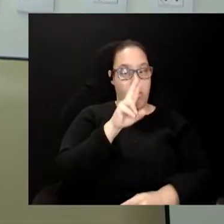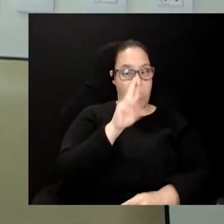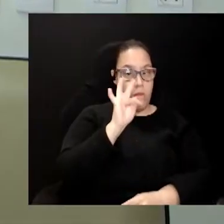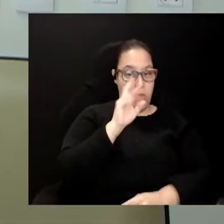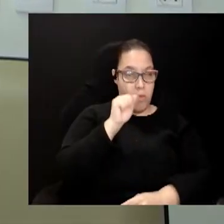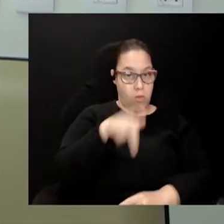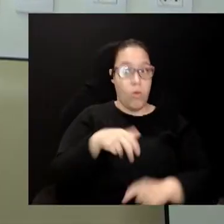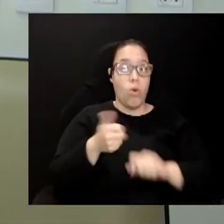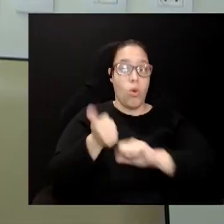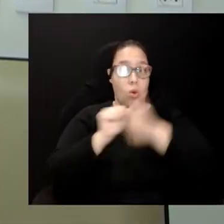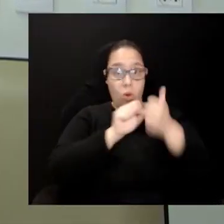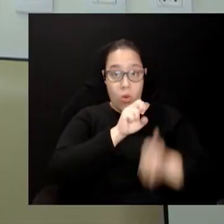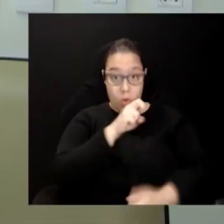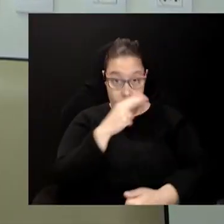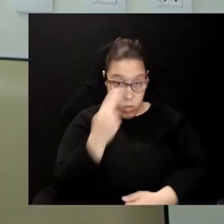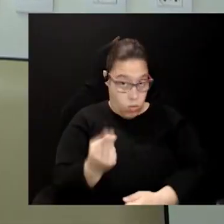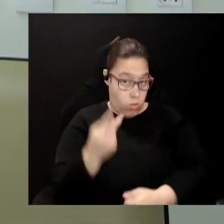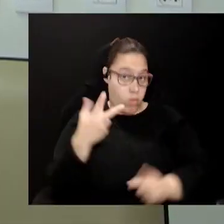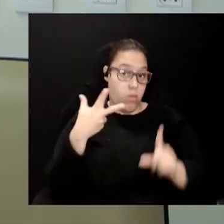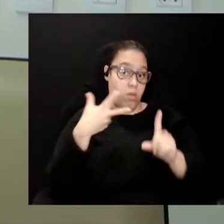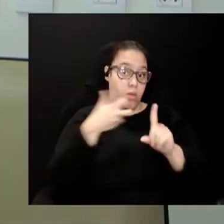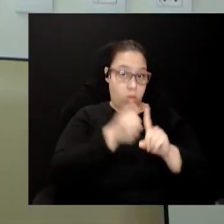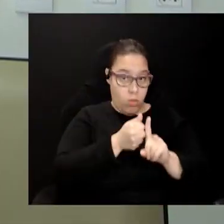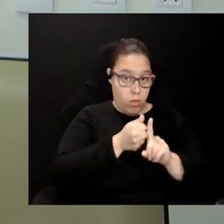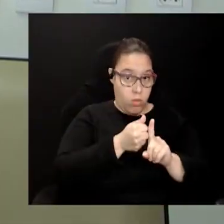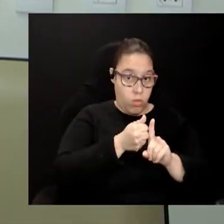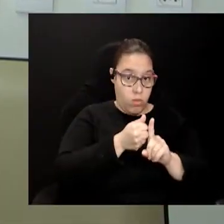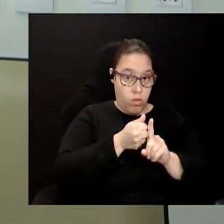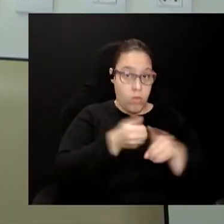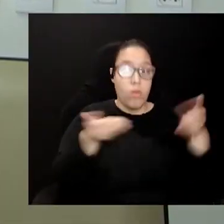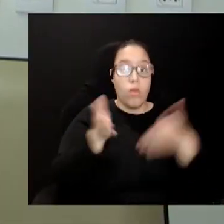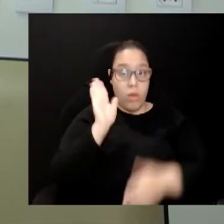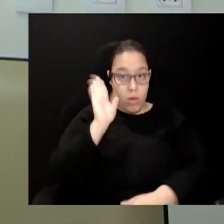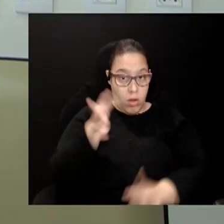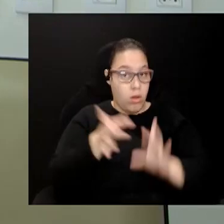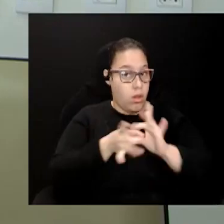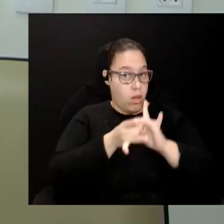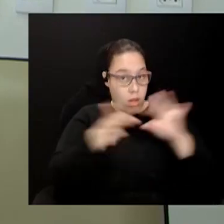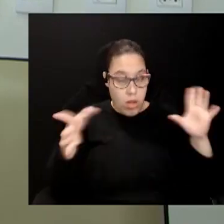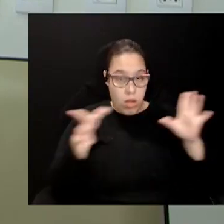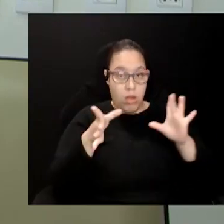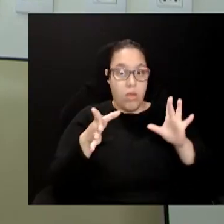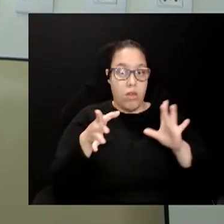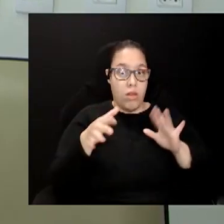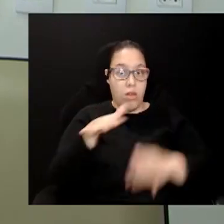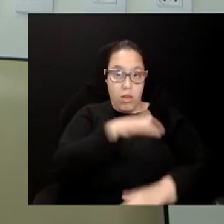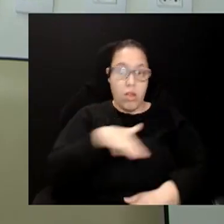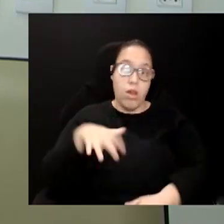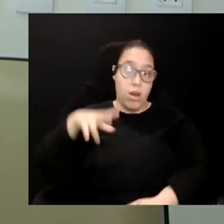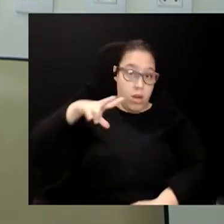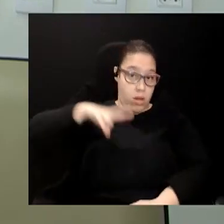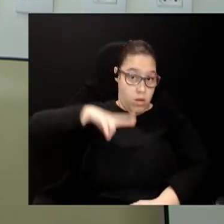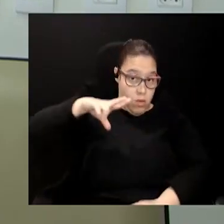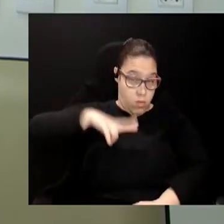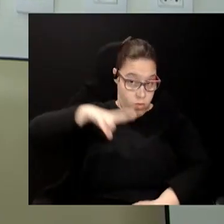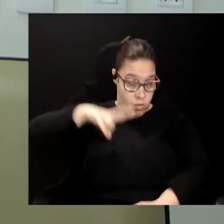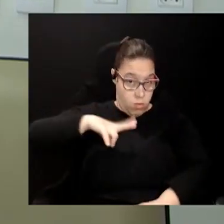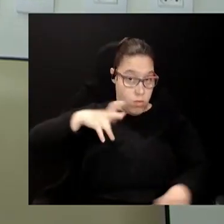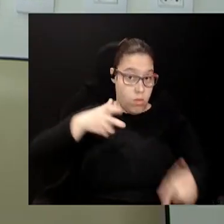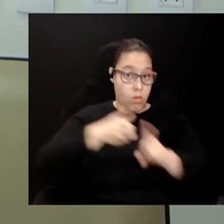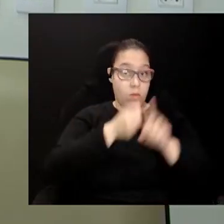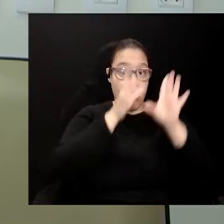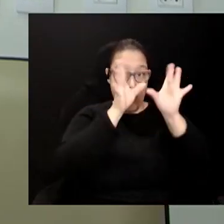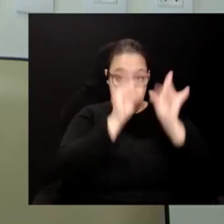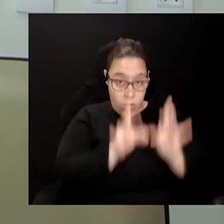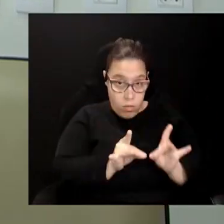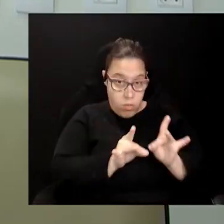ou ele vai tomar uma vacina que hoje já está disponível no mercado na rede privada, que é uma vacina específica para esse